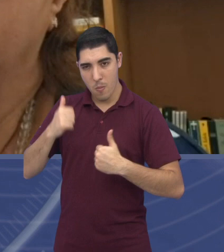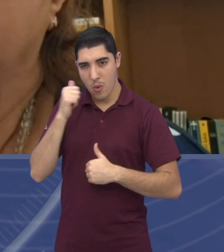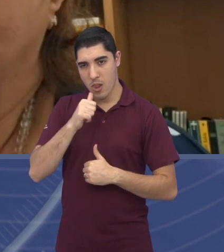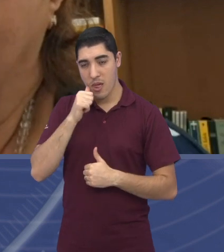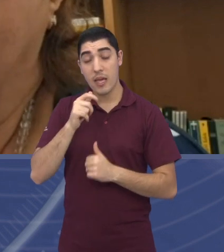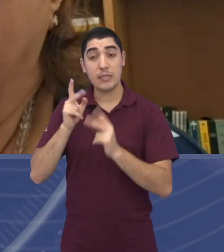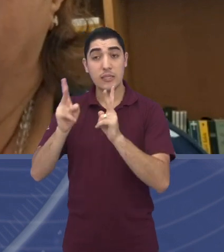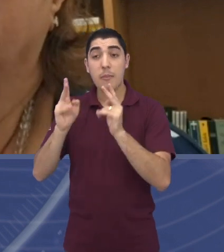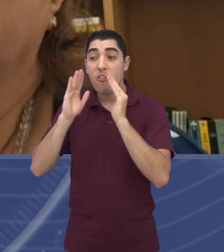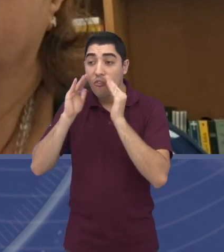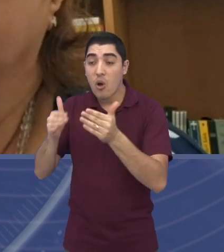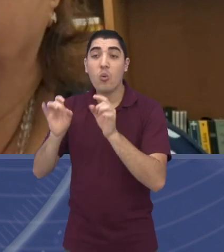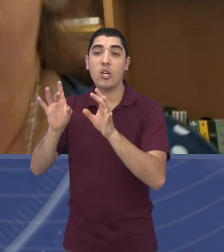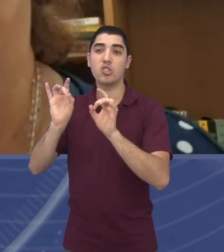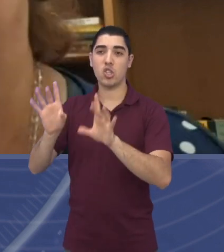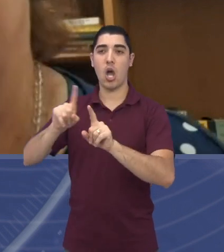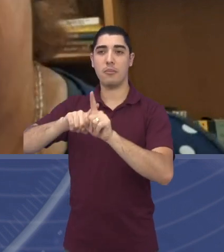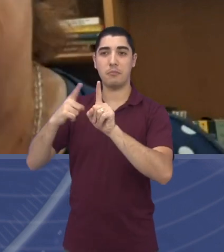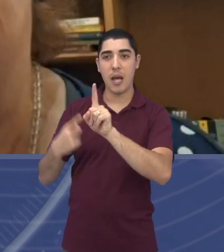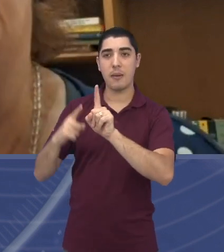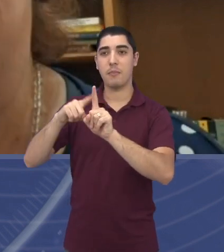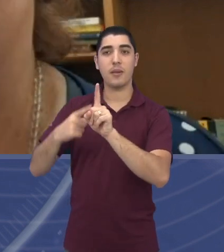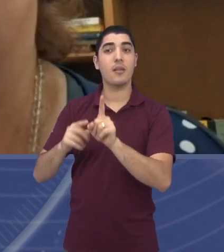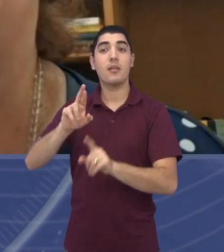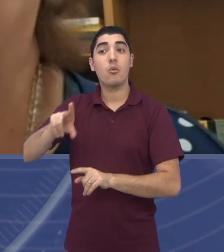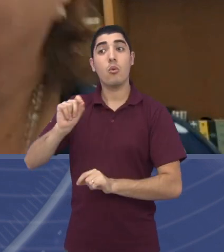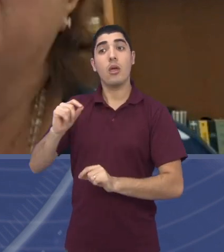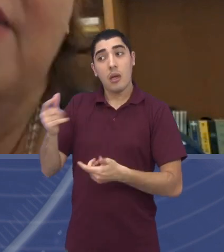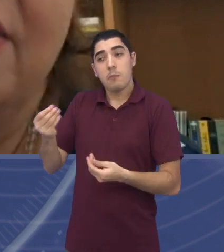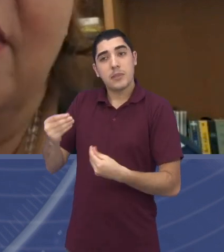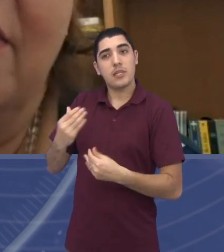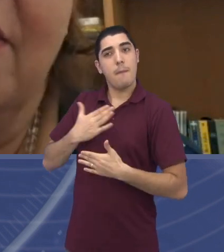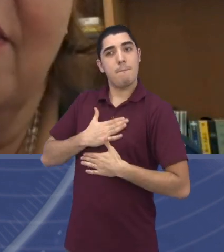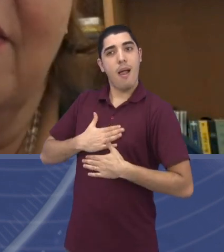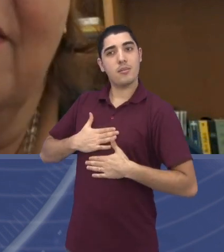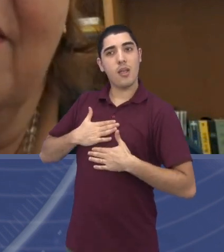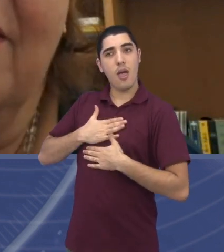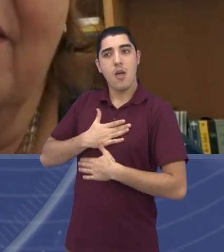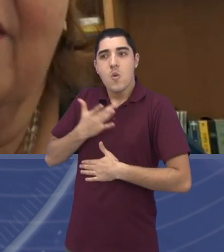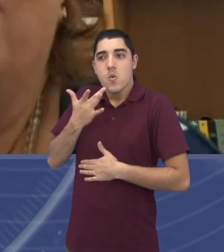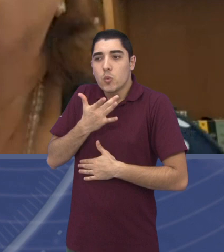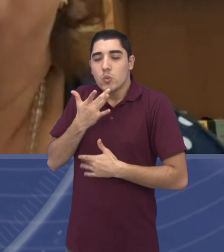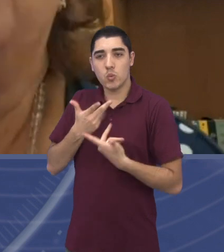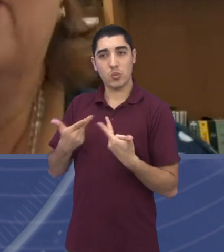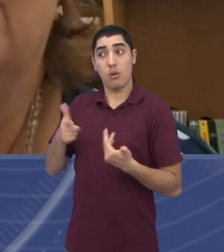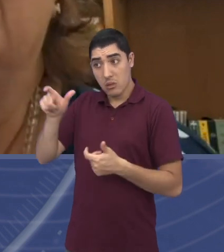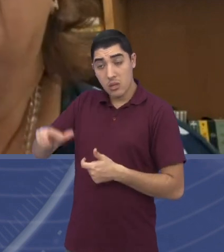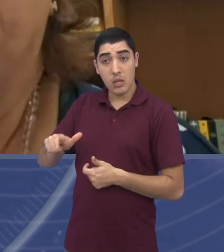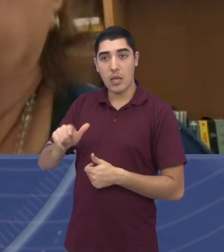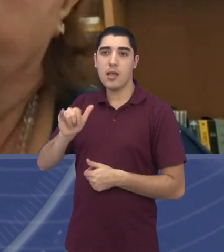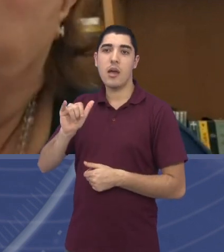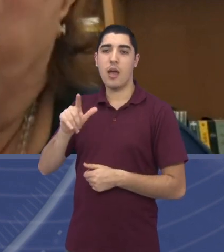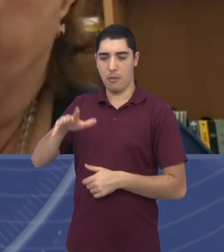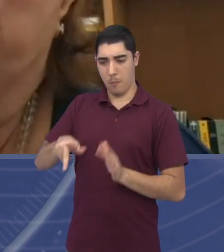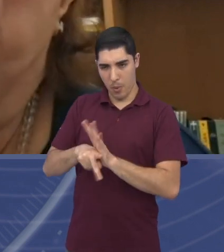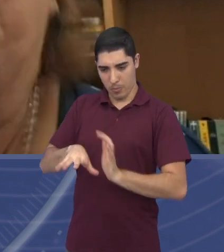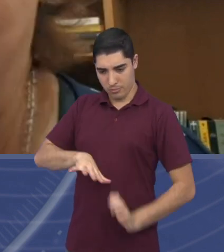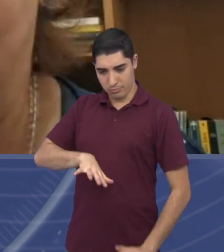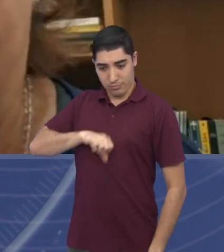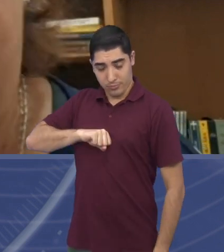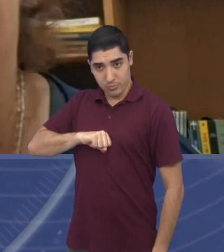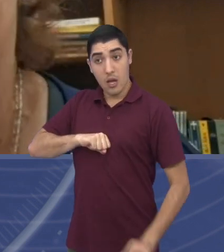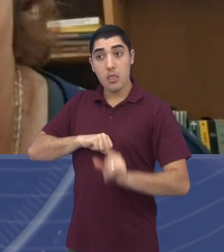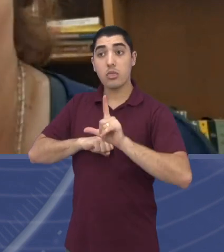voltada para a questão da reprodução e não para o prazer em si, que é o que você pós-menopausa